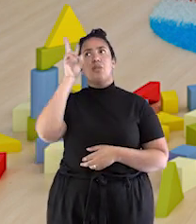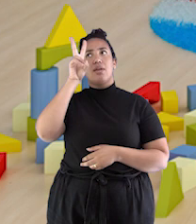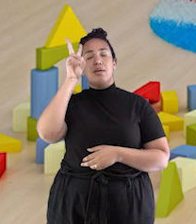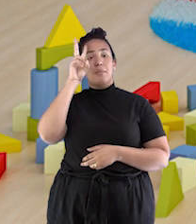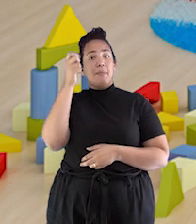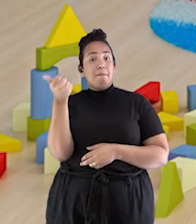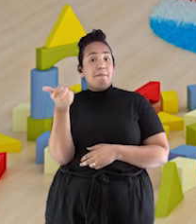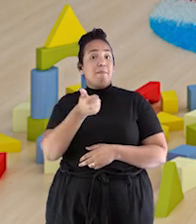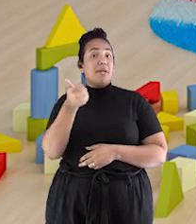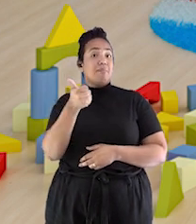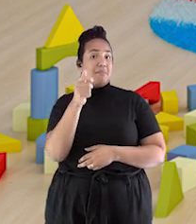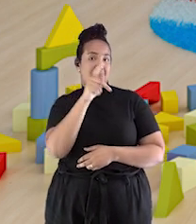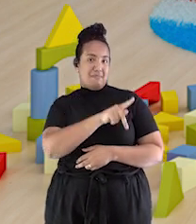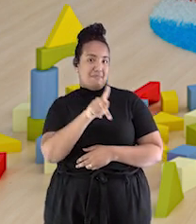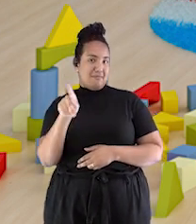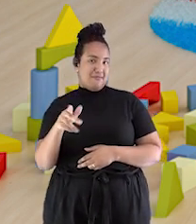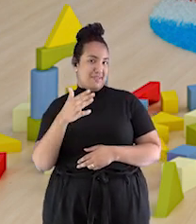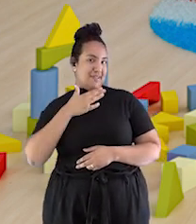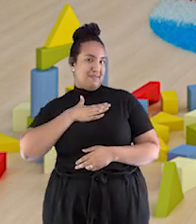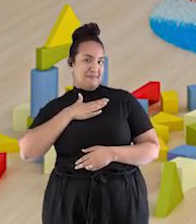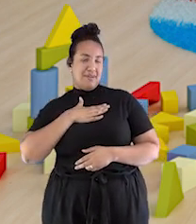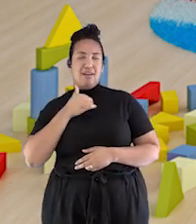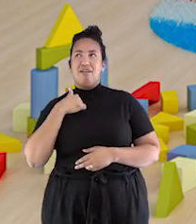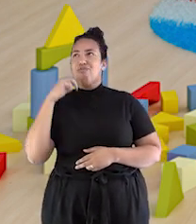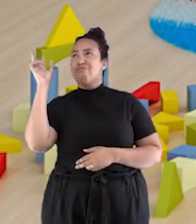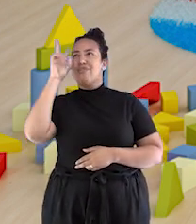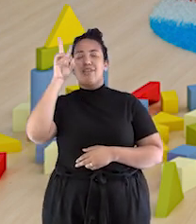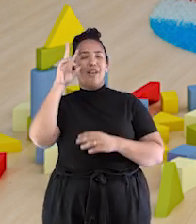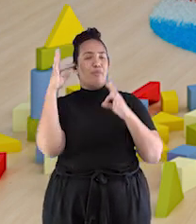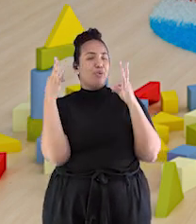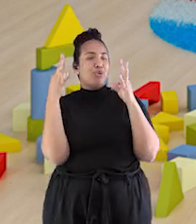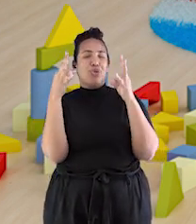da minha primeira professora. Aliás,